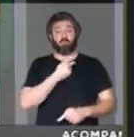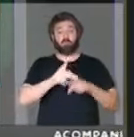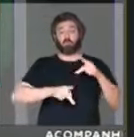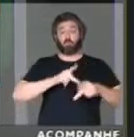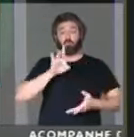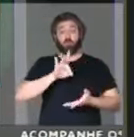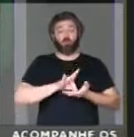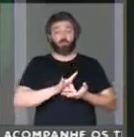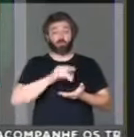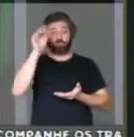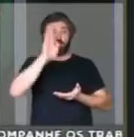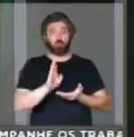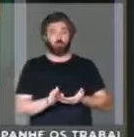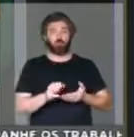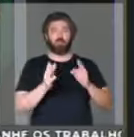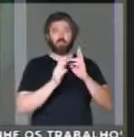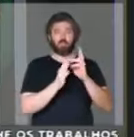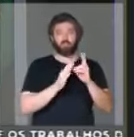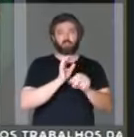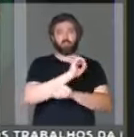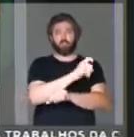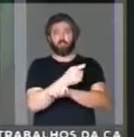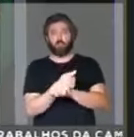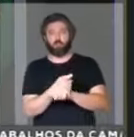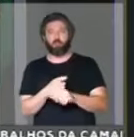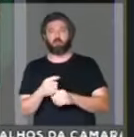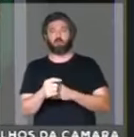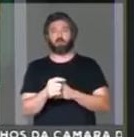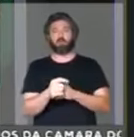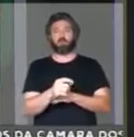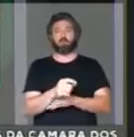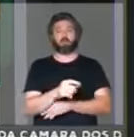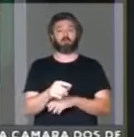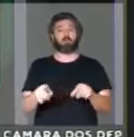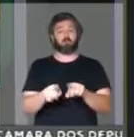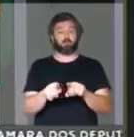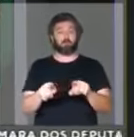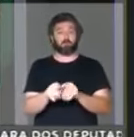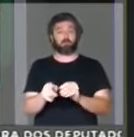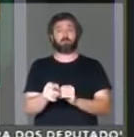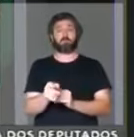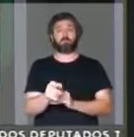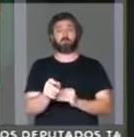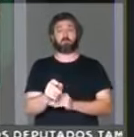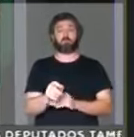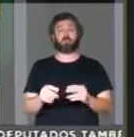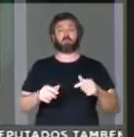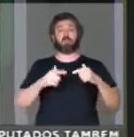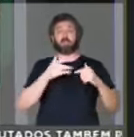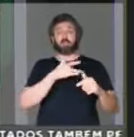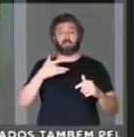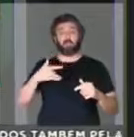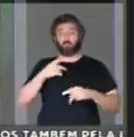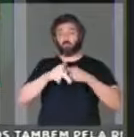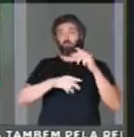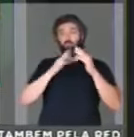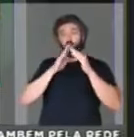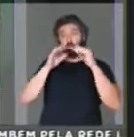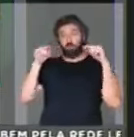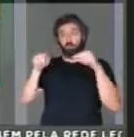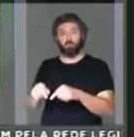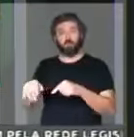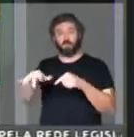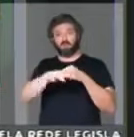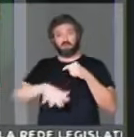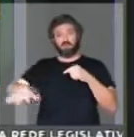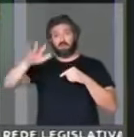originários população indígena quilombola isso depõe também contra a saúde das populações que incrível em que moram na região